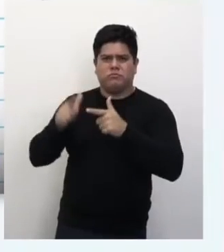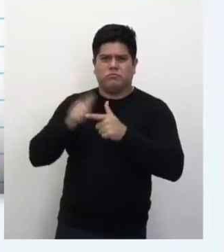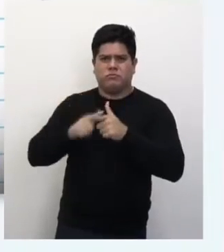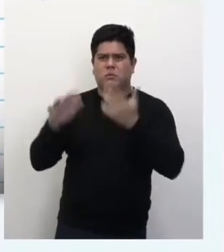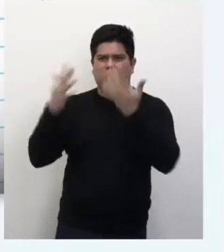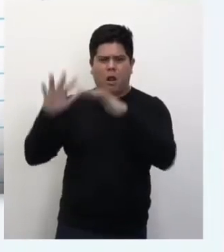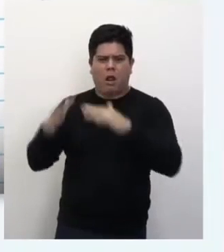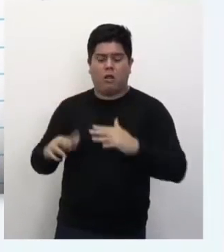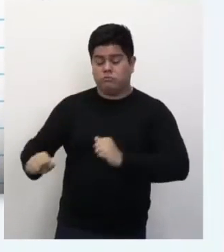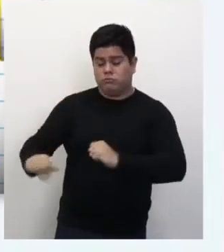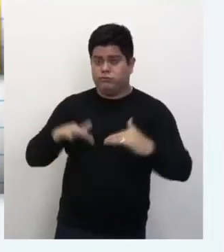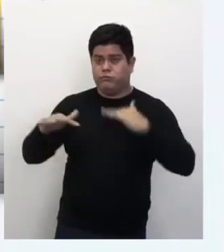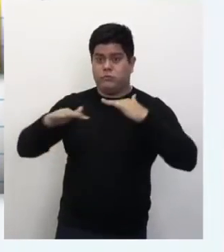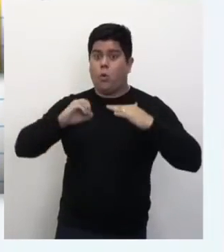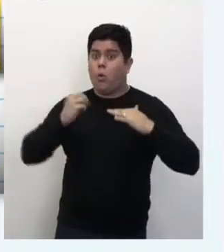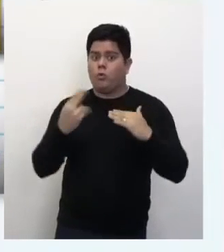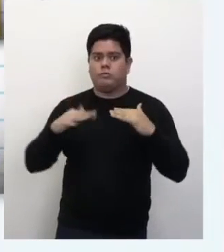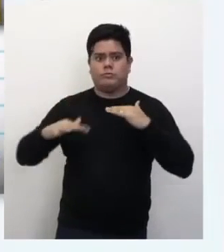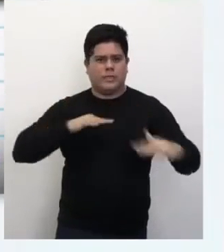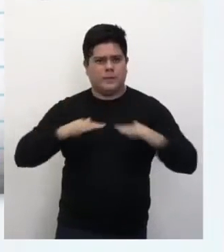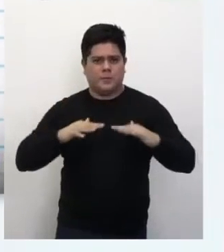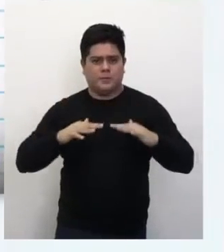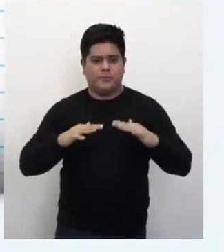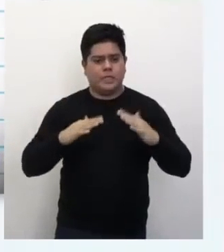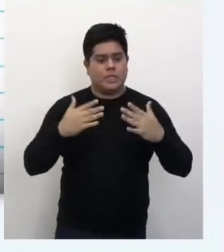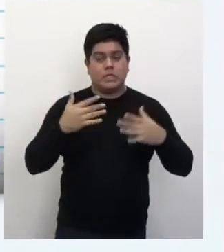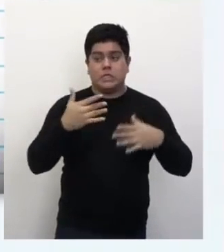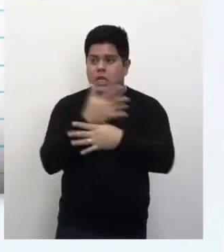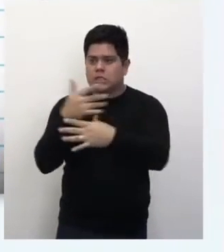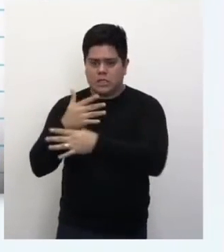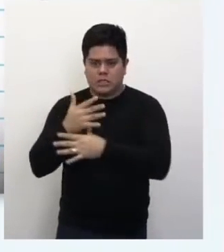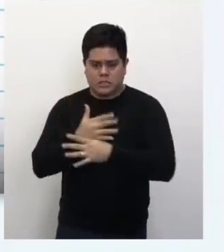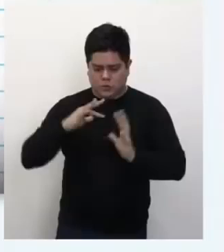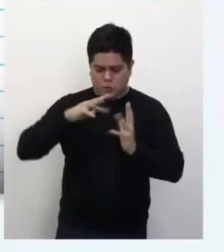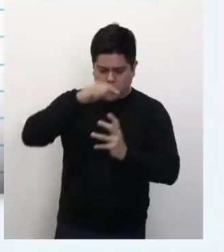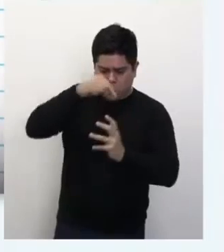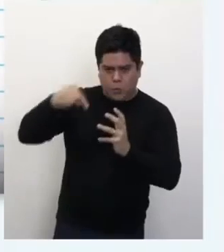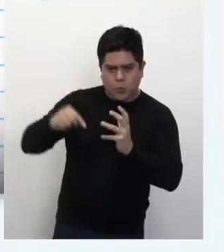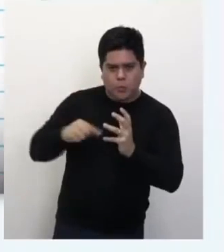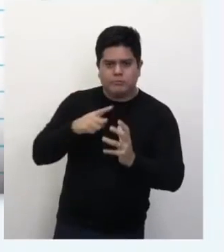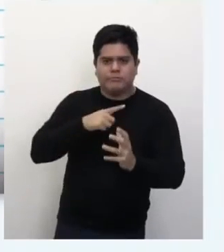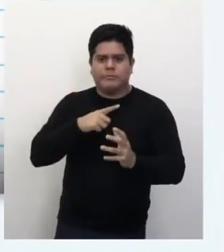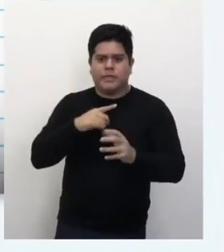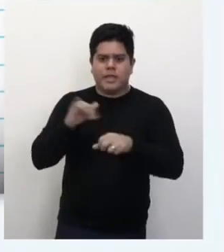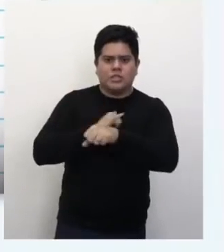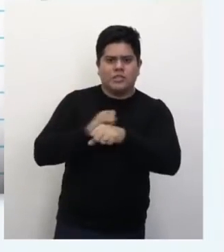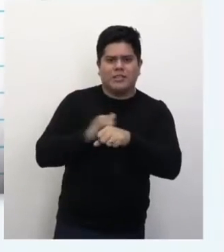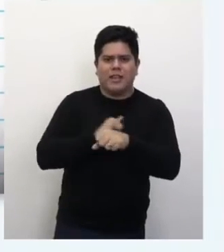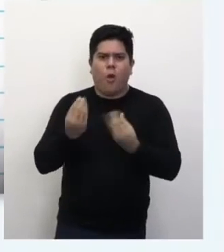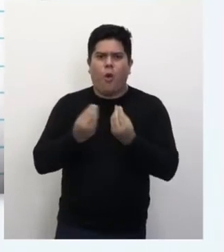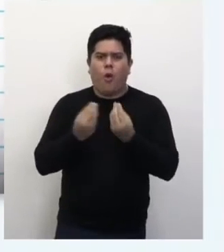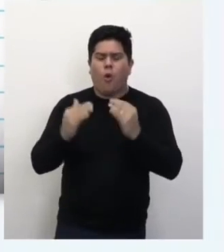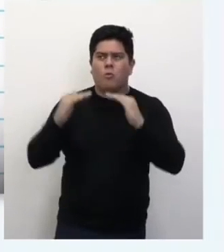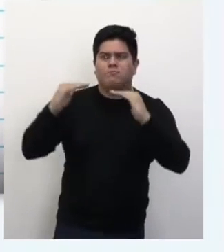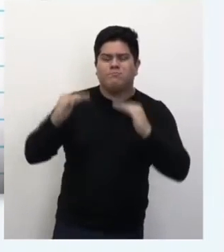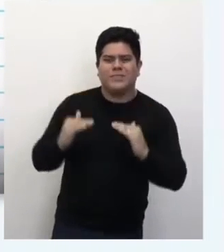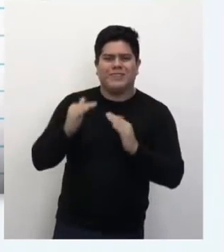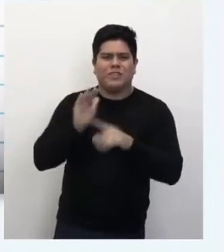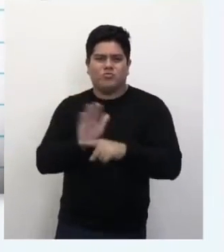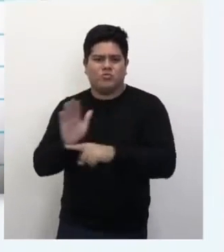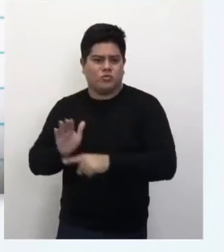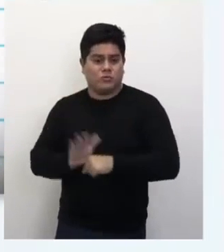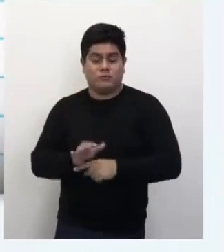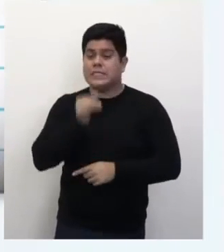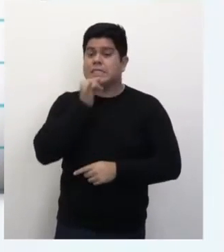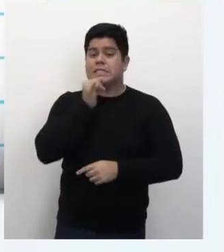como enchentes e terremotos. Várias cidades no mundo possuem estratégias para diminuir os efeitos negativos dessas situações. Por